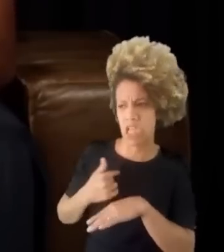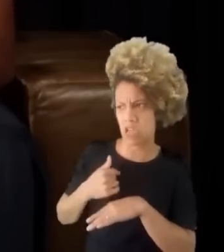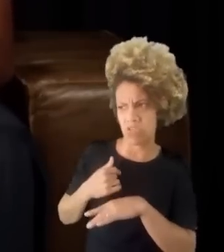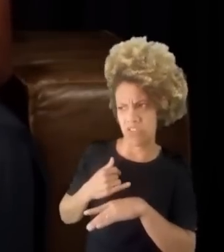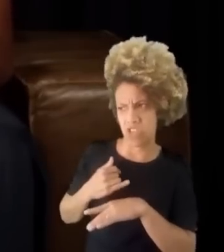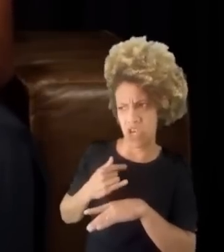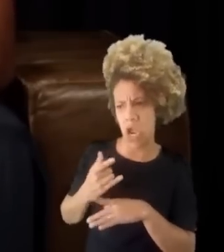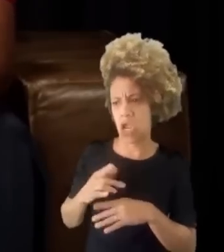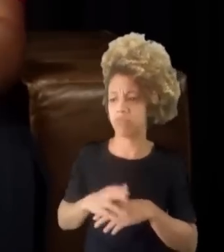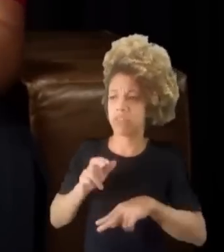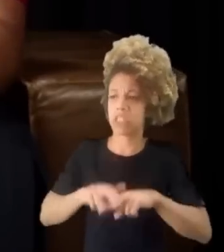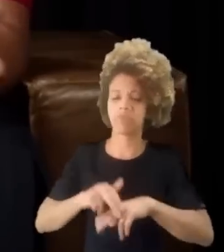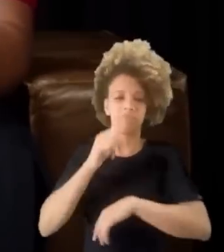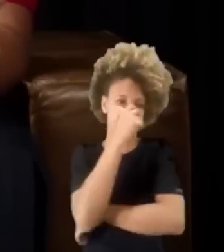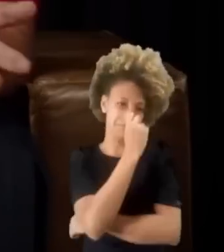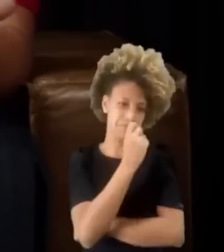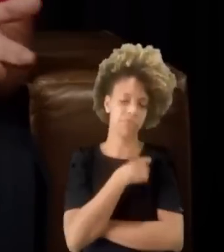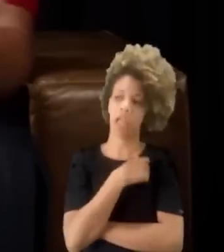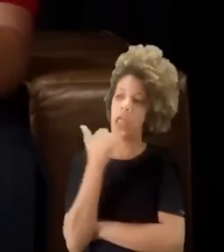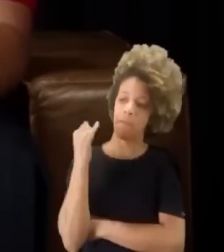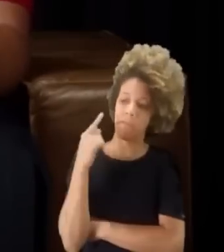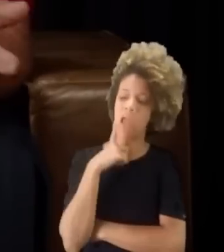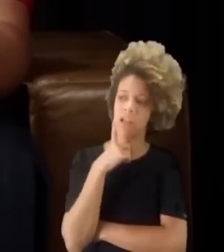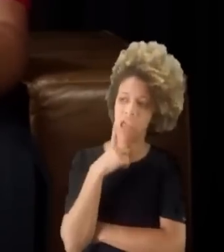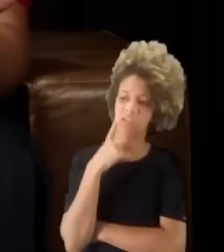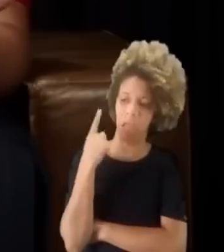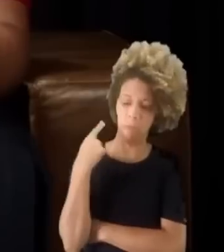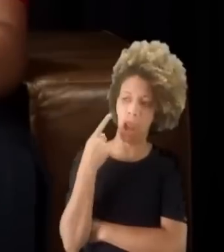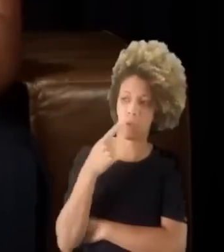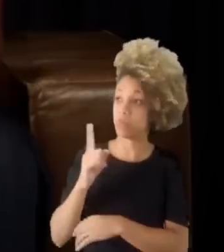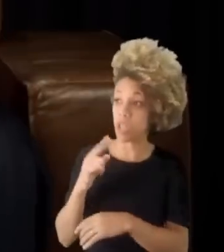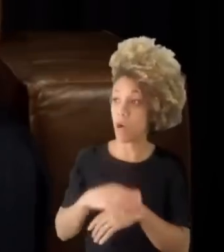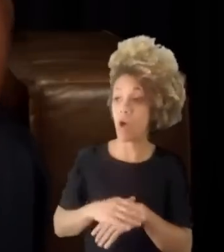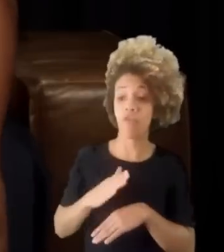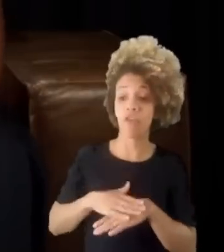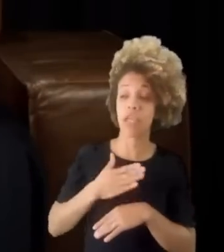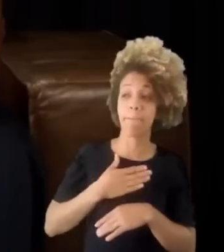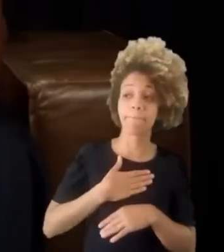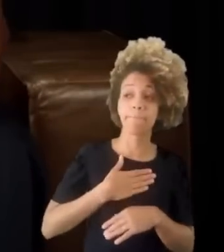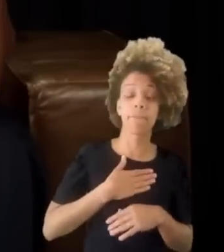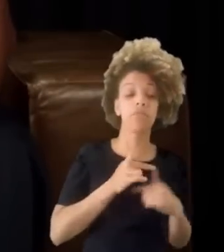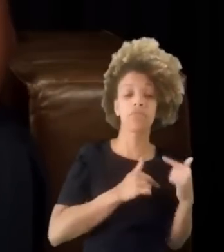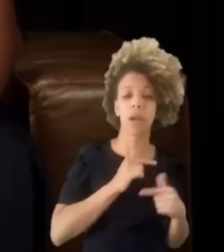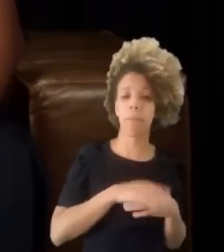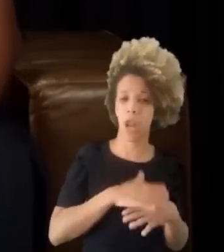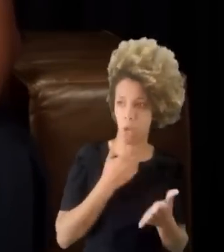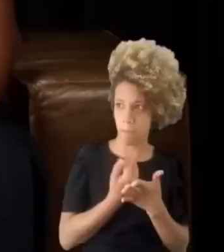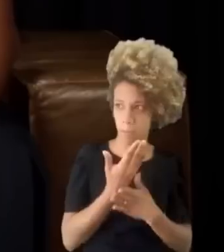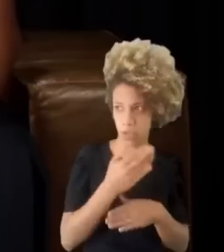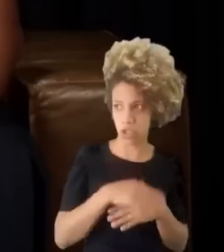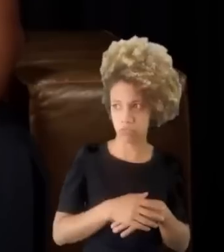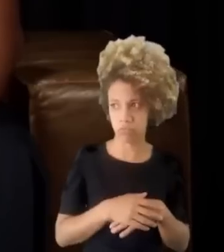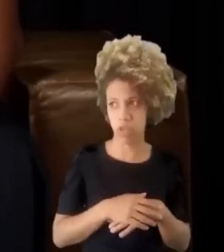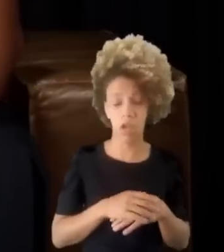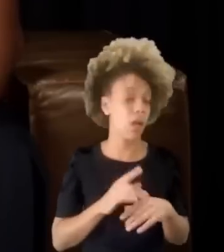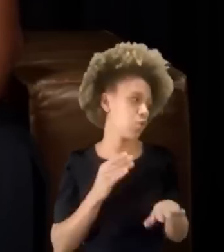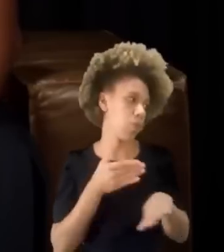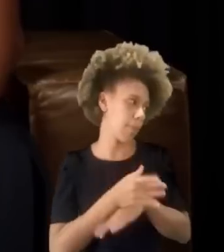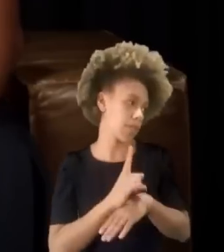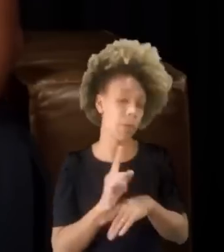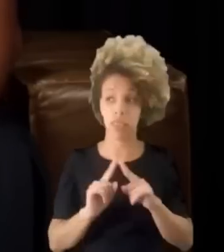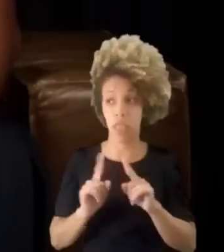Você é um idiota que eu vou ficar aqui sentado mas tá fazendo é merda é merda é zoado não sei o quê eu vou fazer a minha caminhada mano vou montar o meu podcast não participa